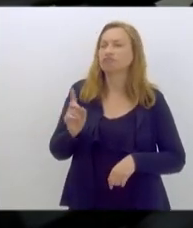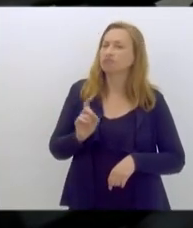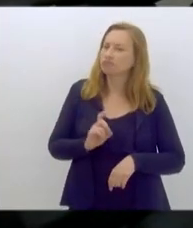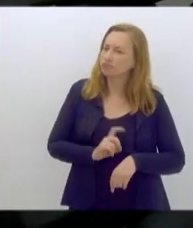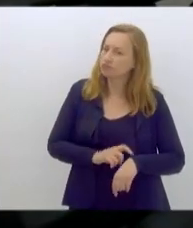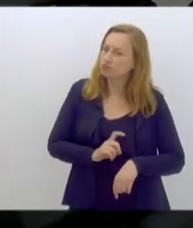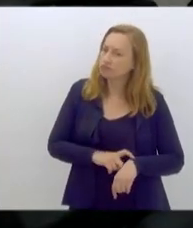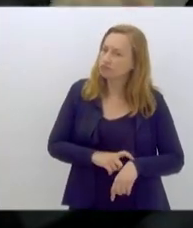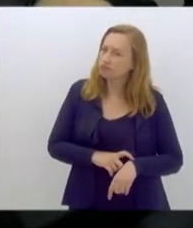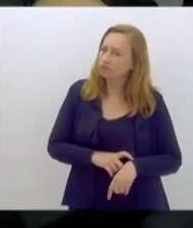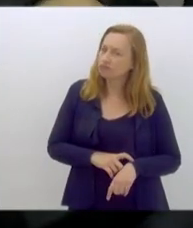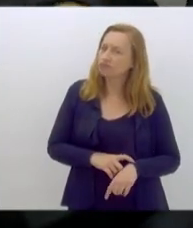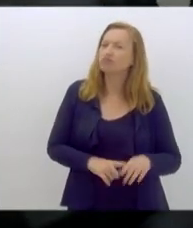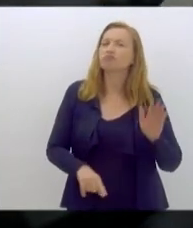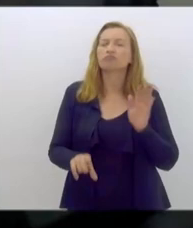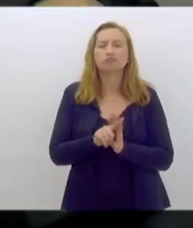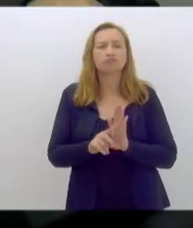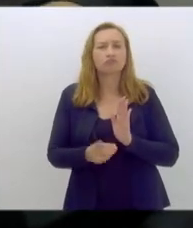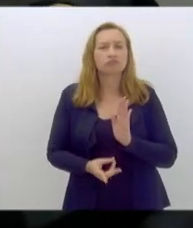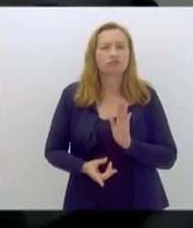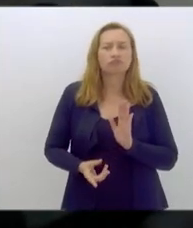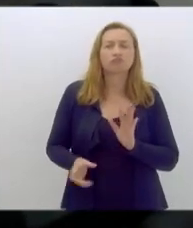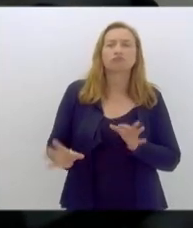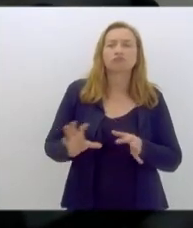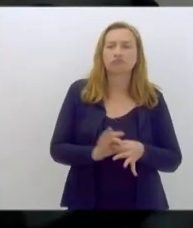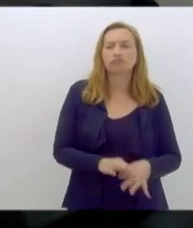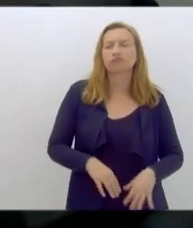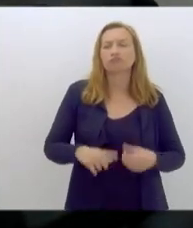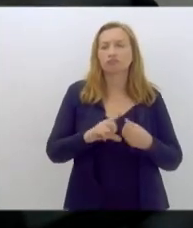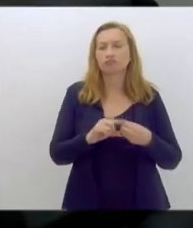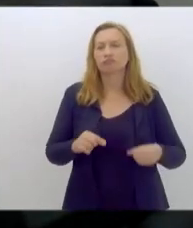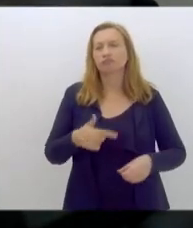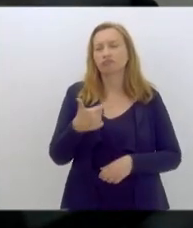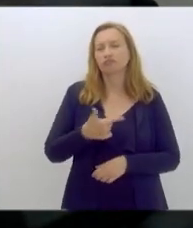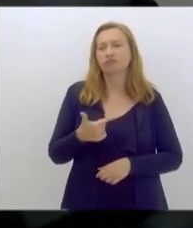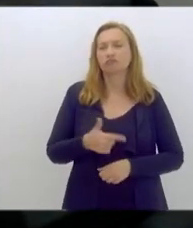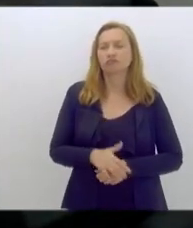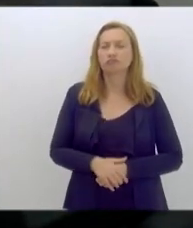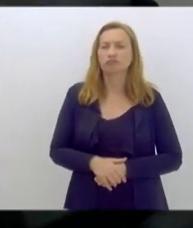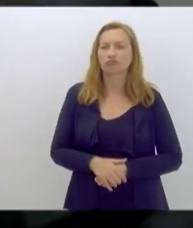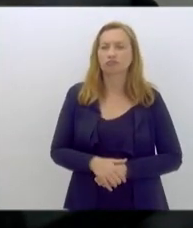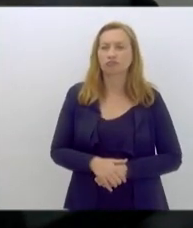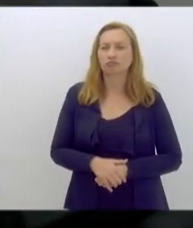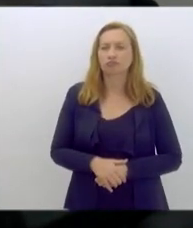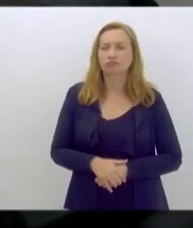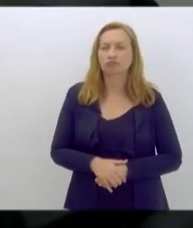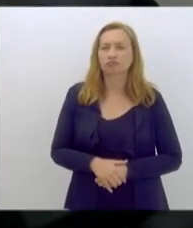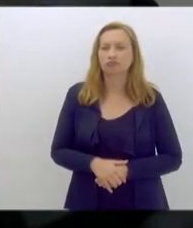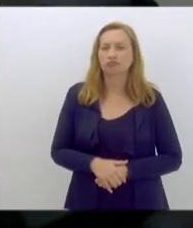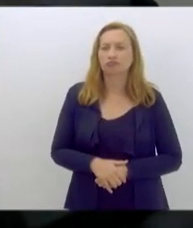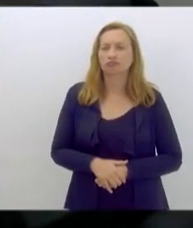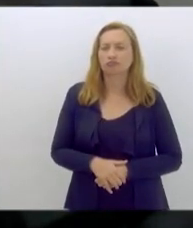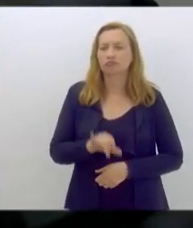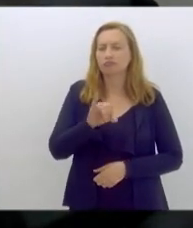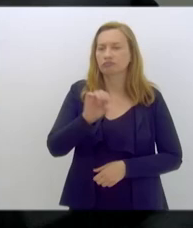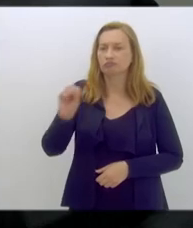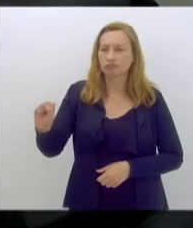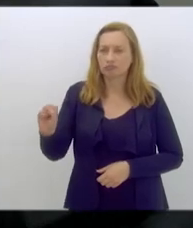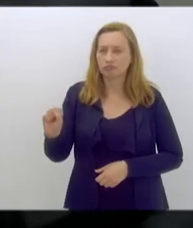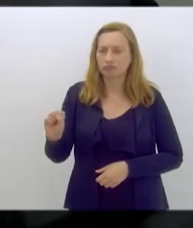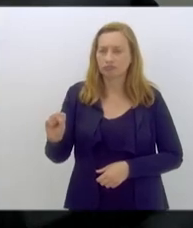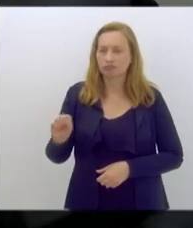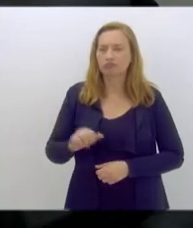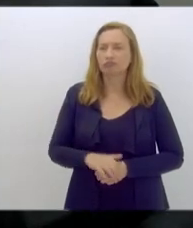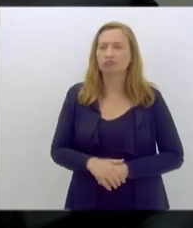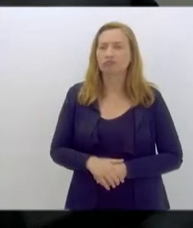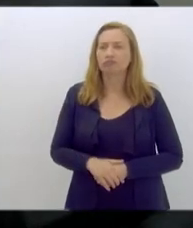consta da lei complementar lá o artigo segundo que diz respeito a o ICMS sobre